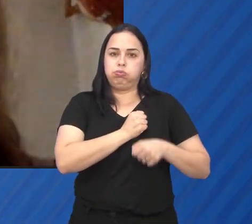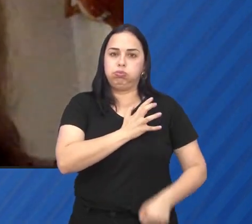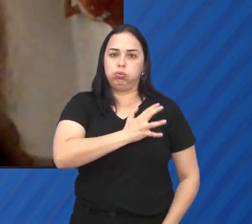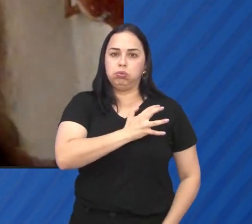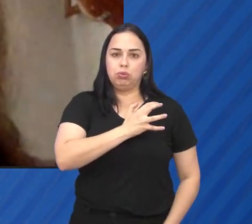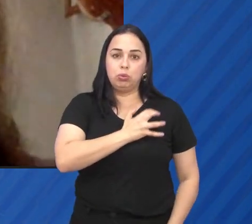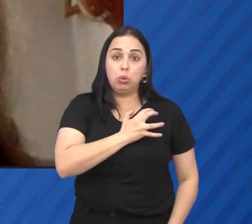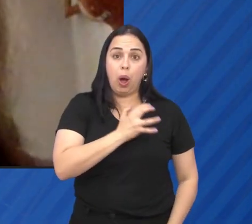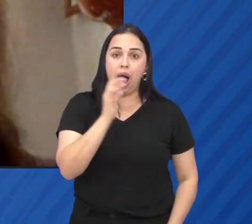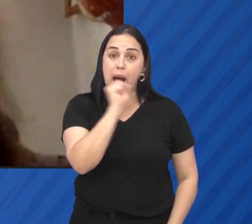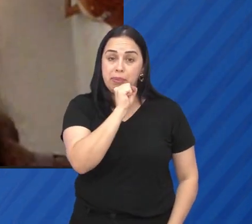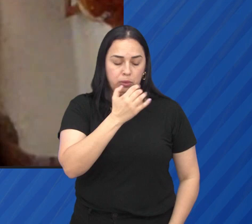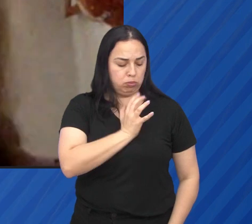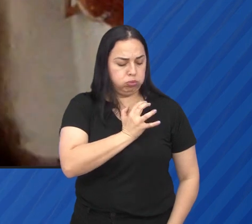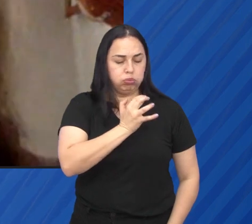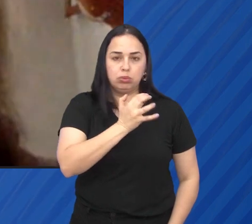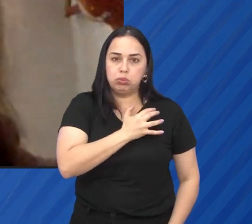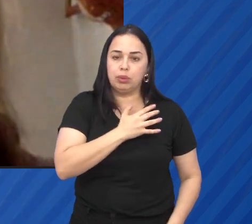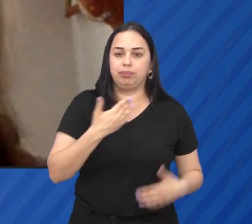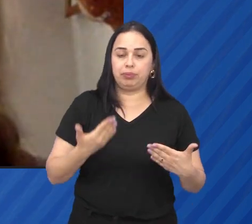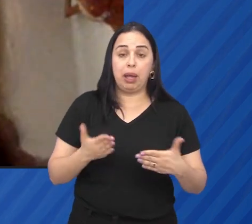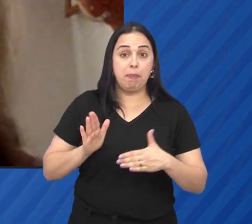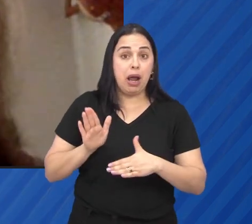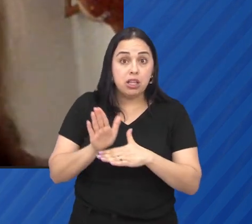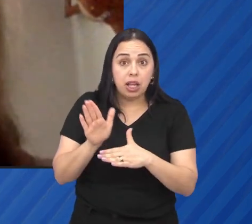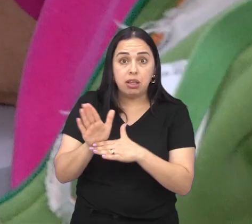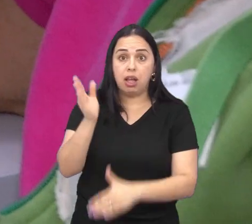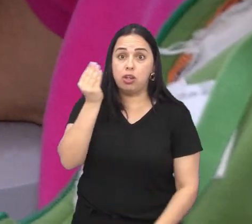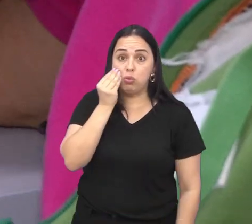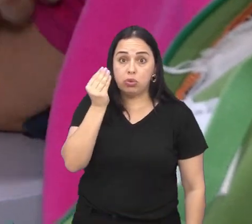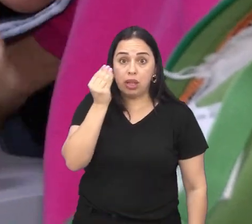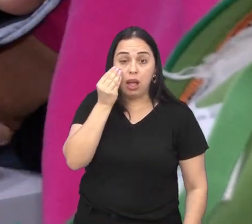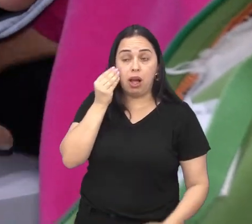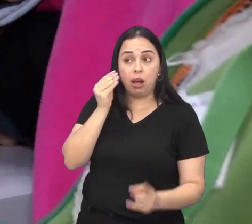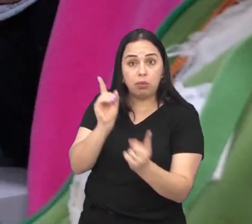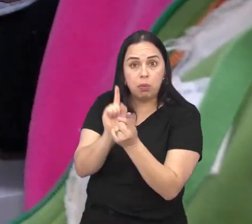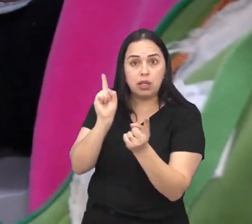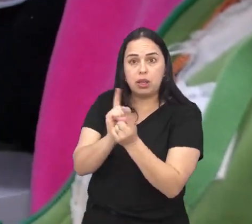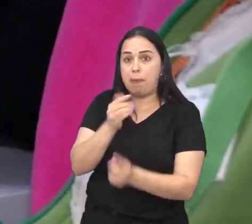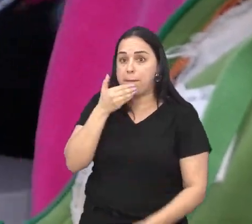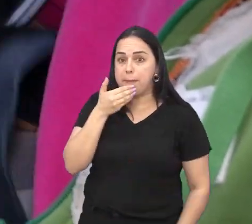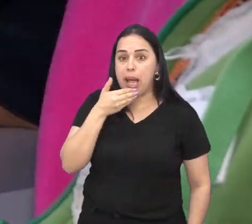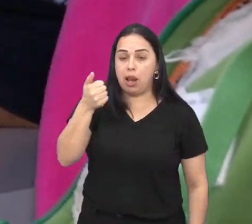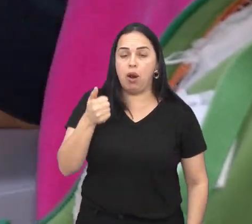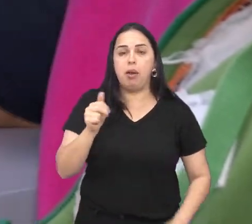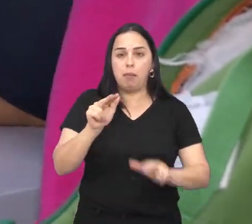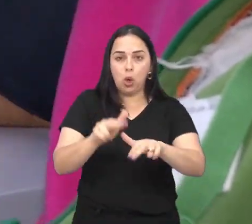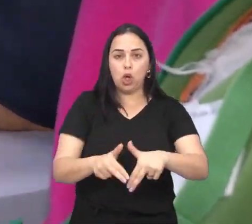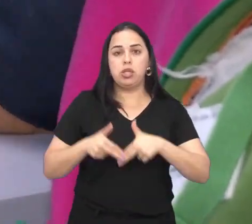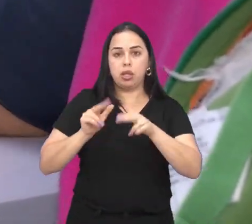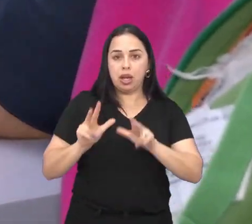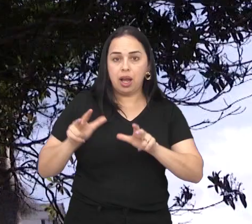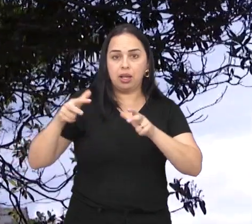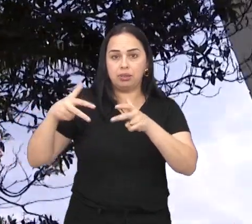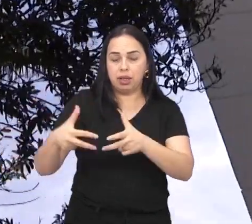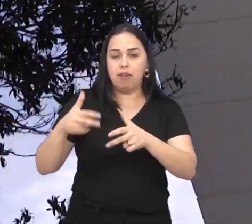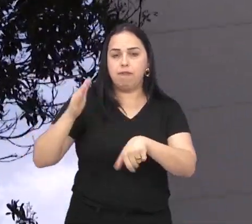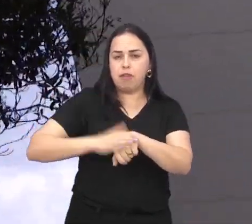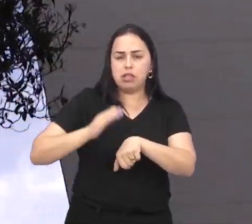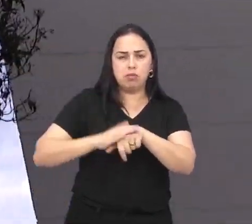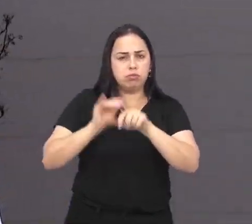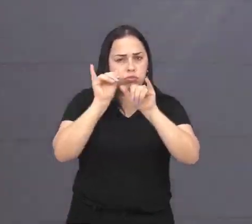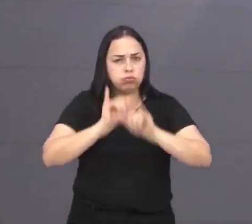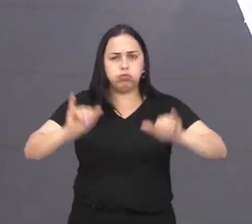do coração também, quando as veias estão dilatadas. Para ajudar a melhorar o atendimento na rede pública, a